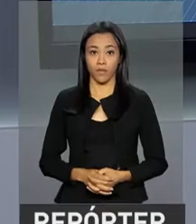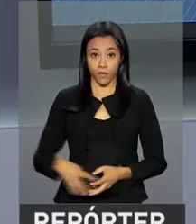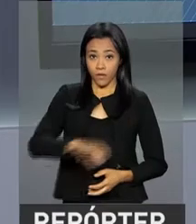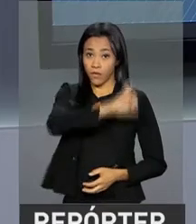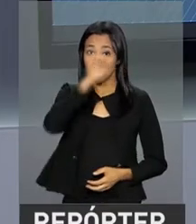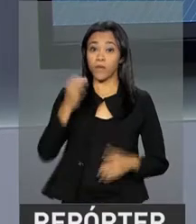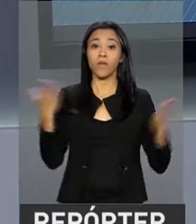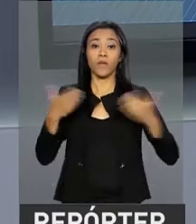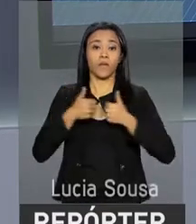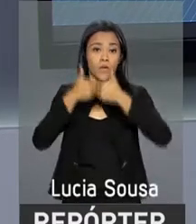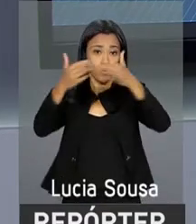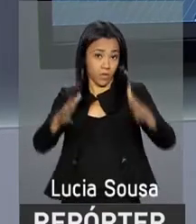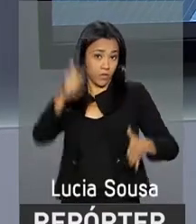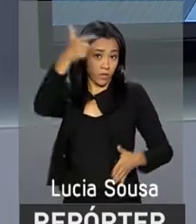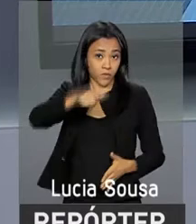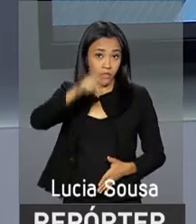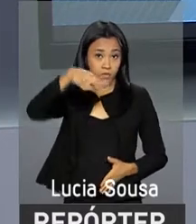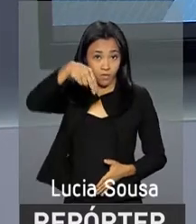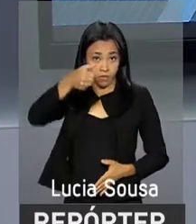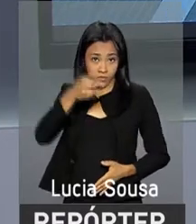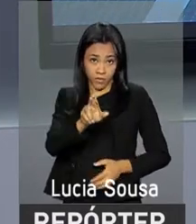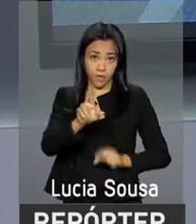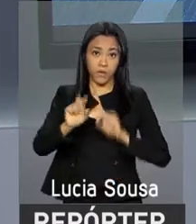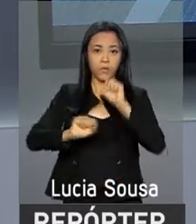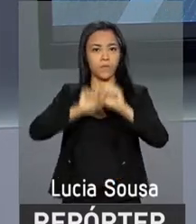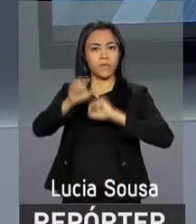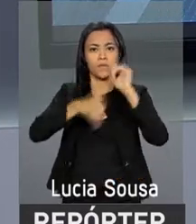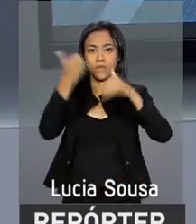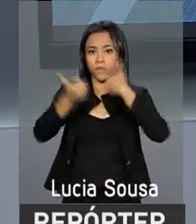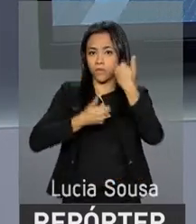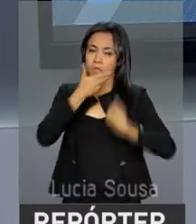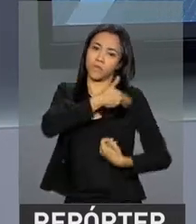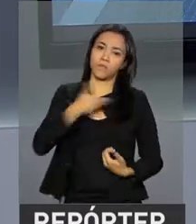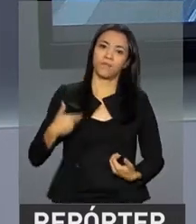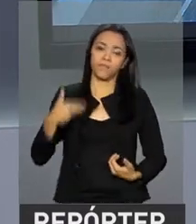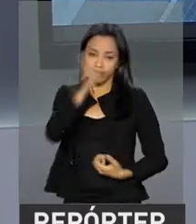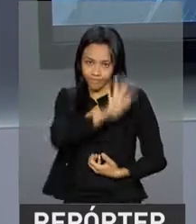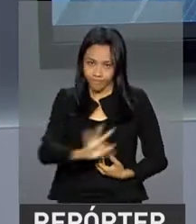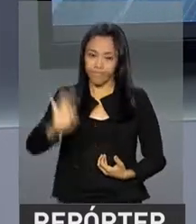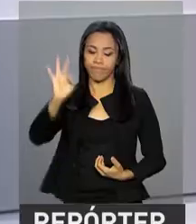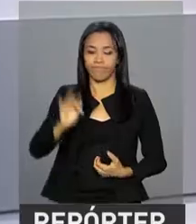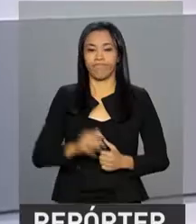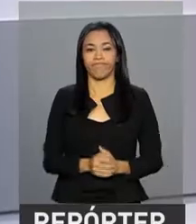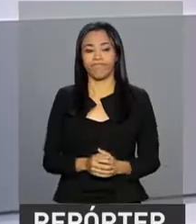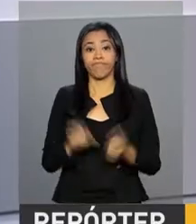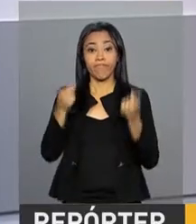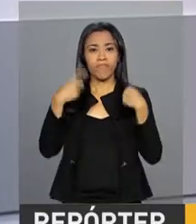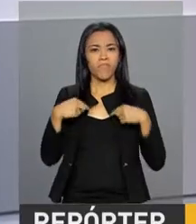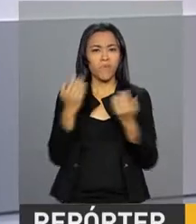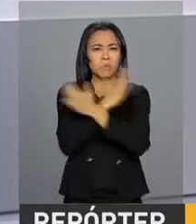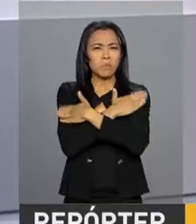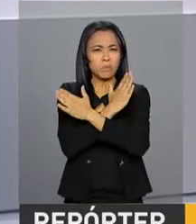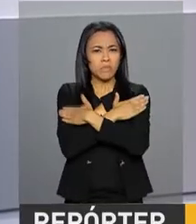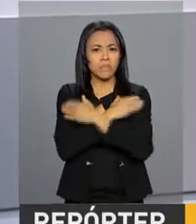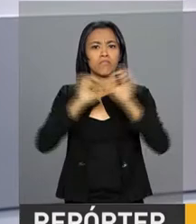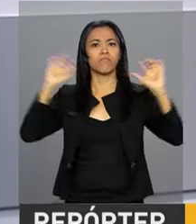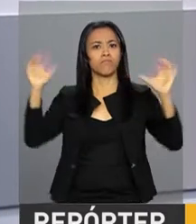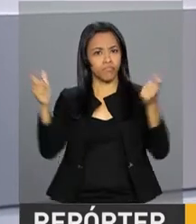Olá, começa agora mais uma edição do Repórter NBR com as notícias do governo federal. O desemprego